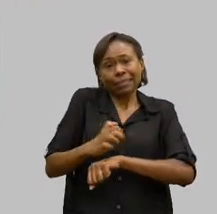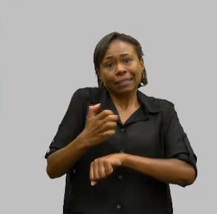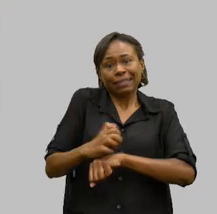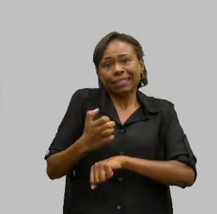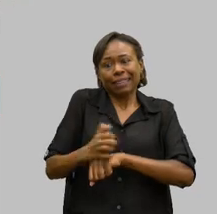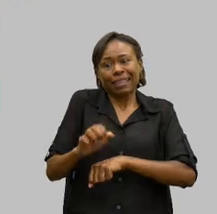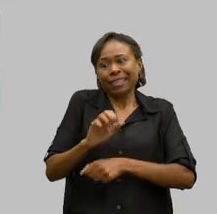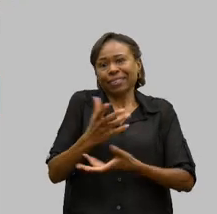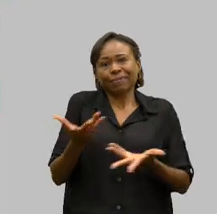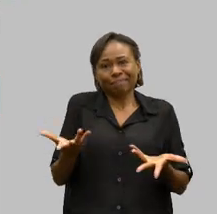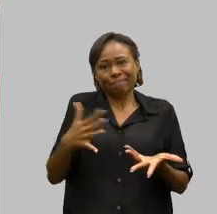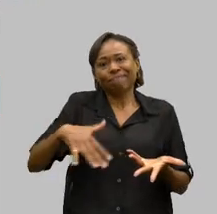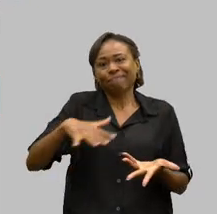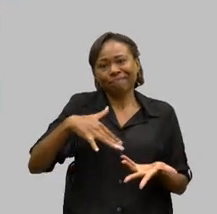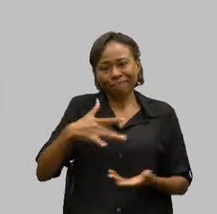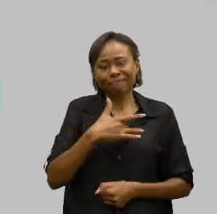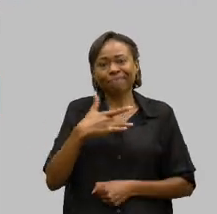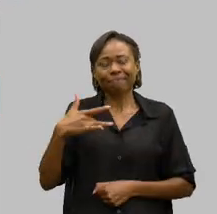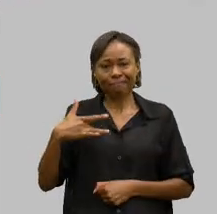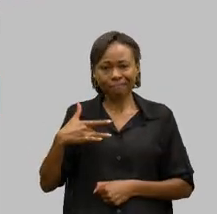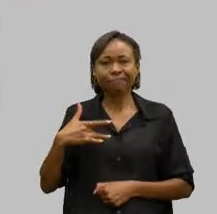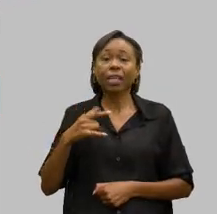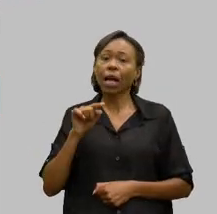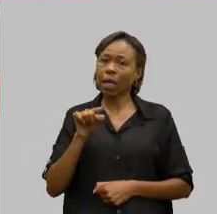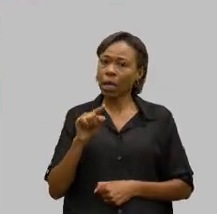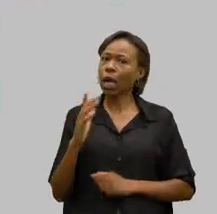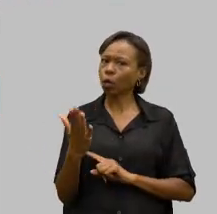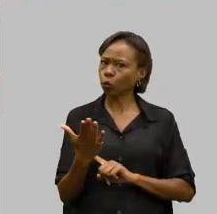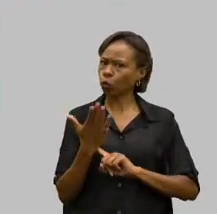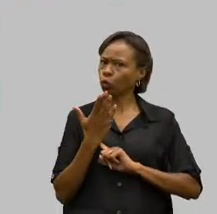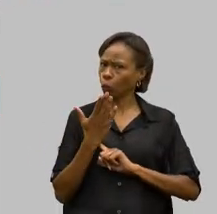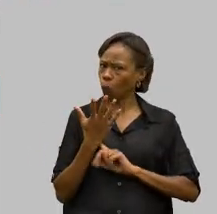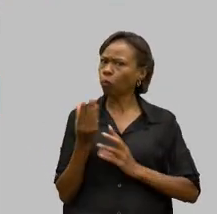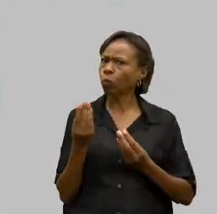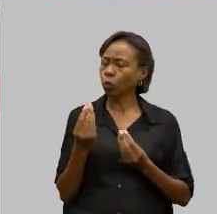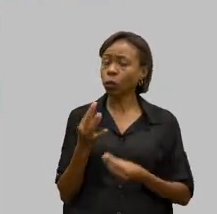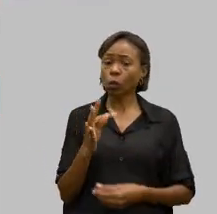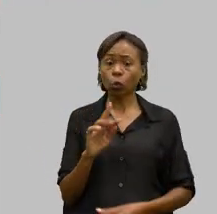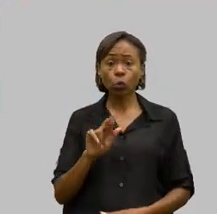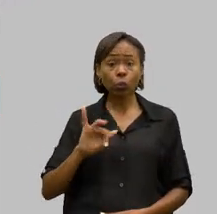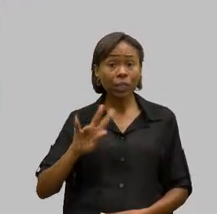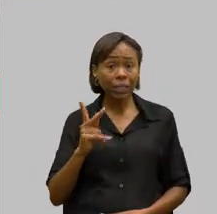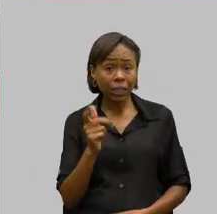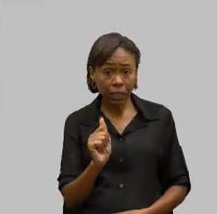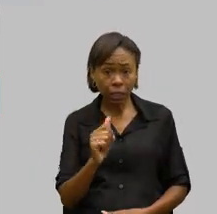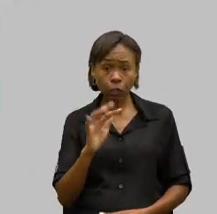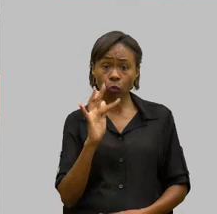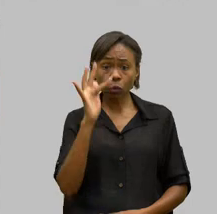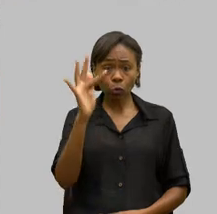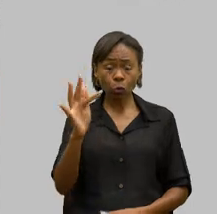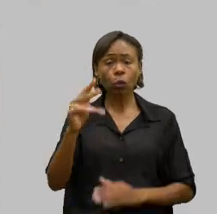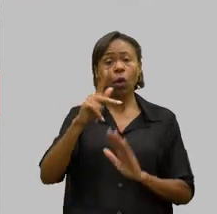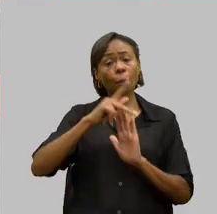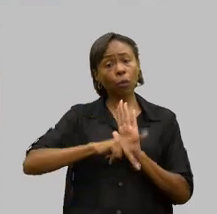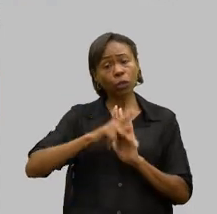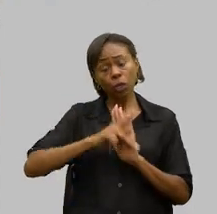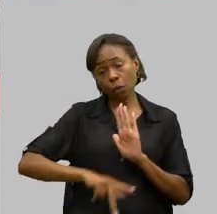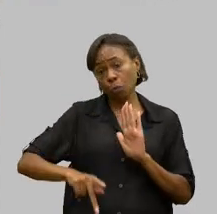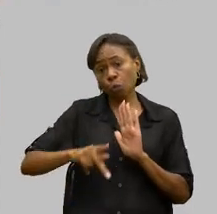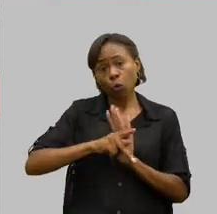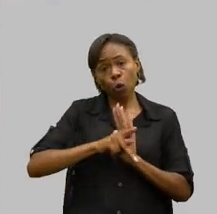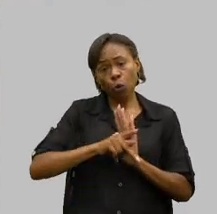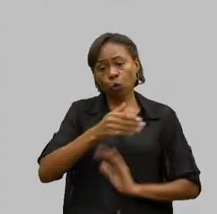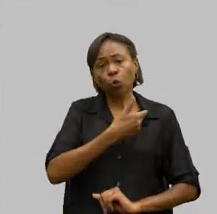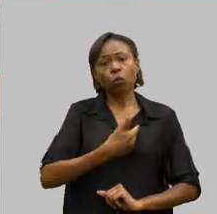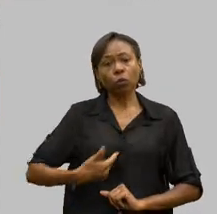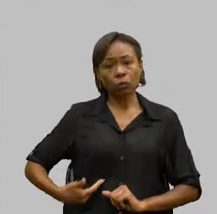saúde. E a saúde nos apoiou muito, porque o Trilhas de Futuro é um programa de governo. Ele conta com a parceria de todos